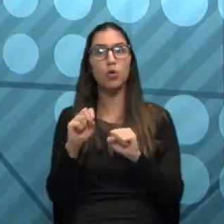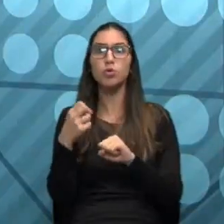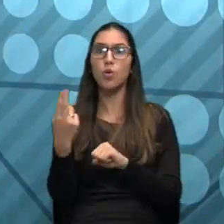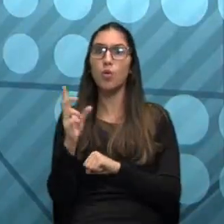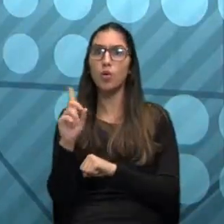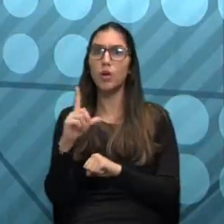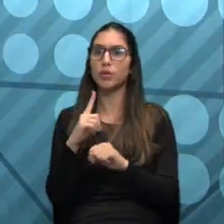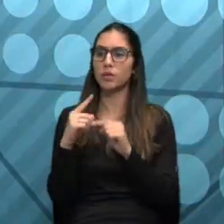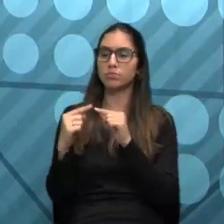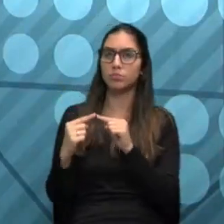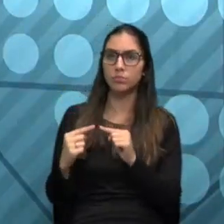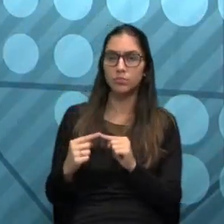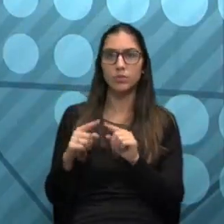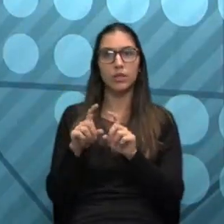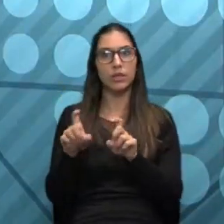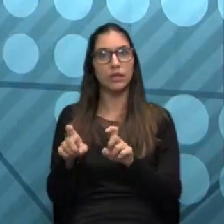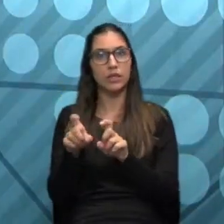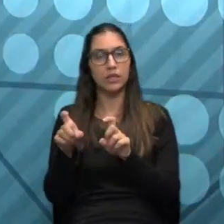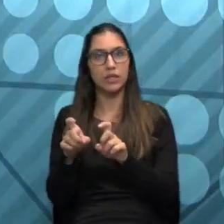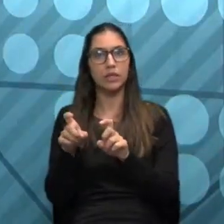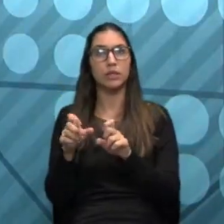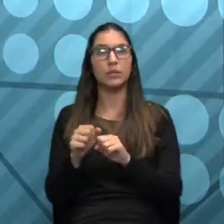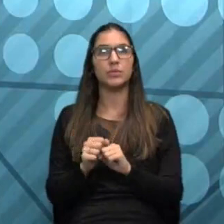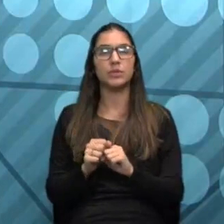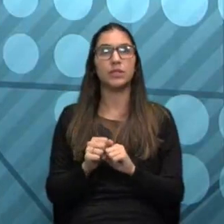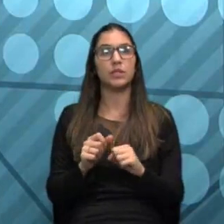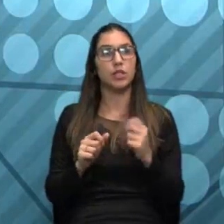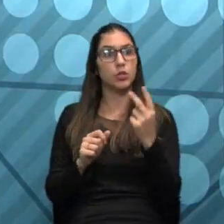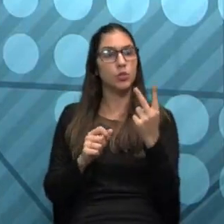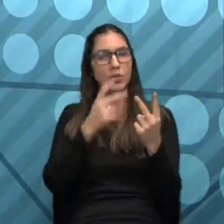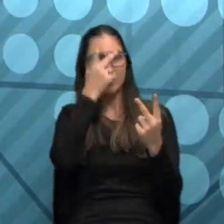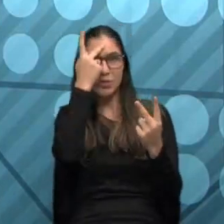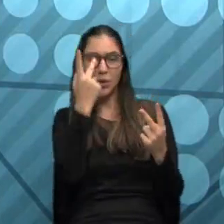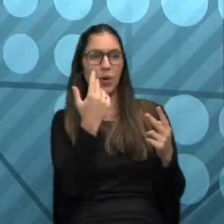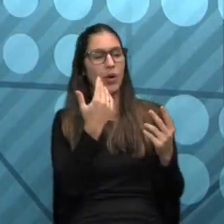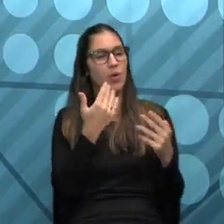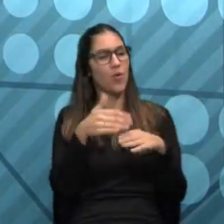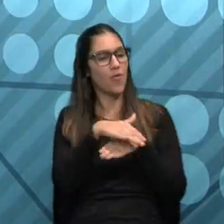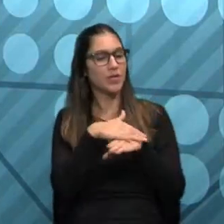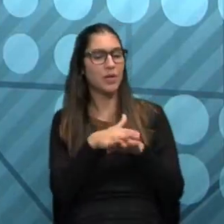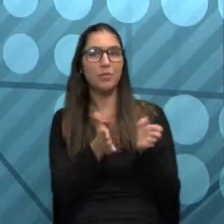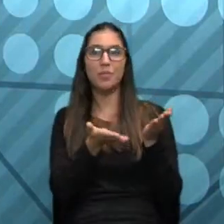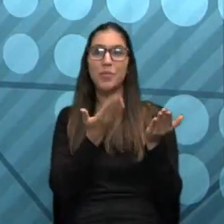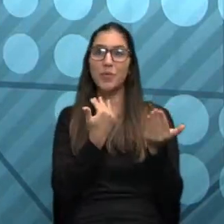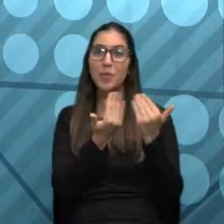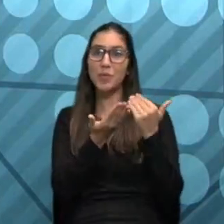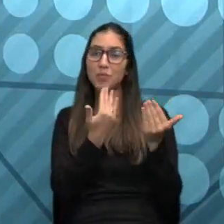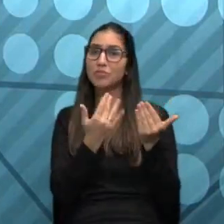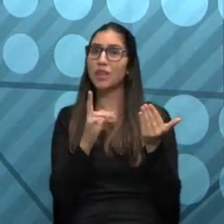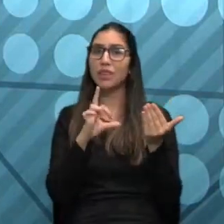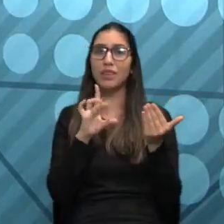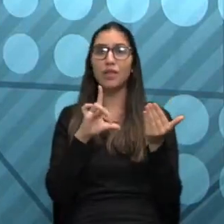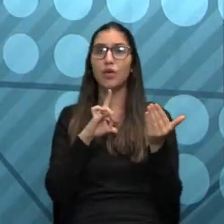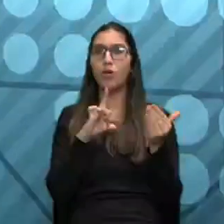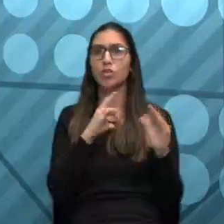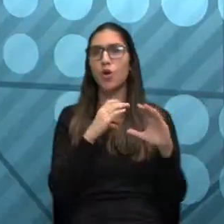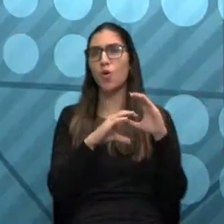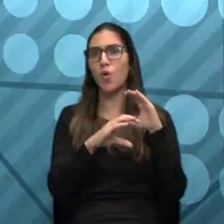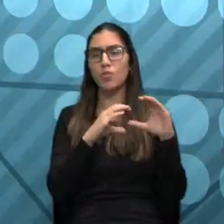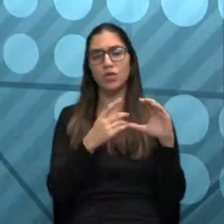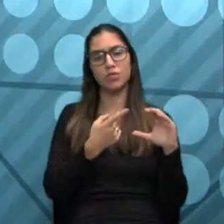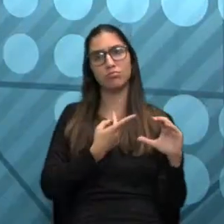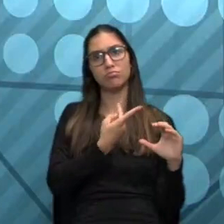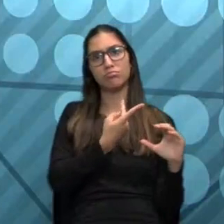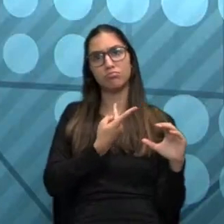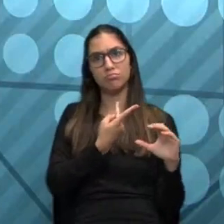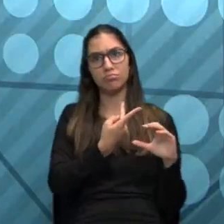ter envolvido dispositivos eletrônicos. Quando são duas pessoas conversando, uma do lado da outra, só tem a comunicação entre as duas